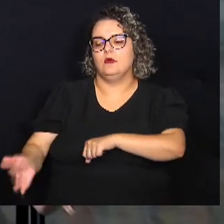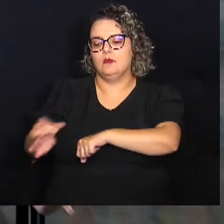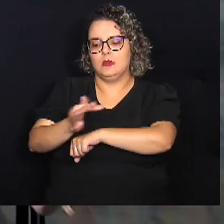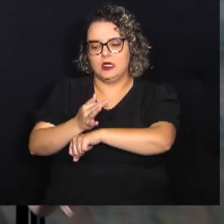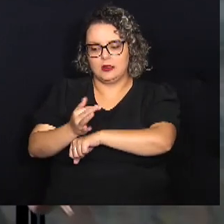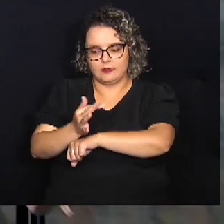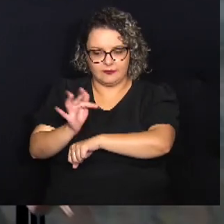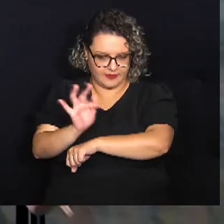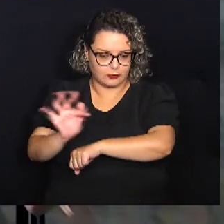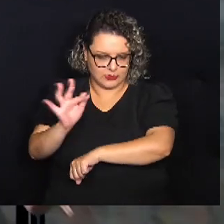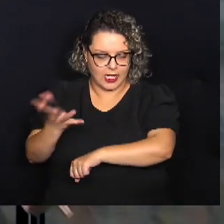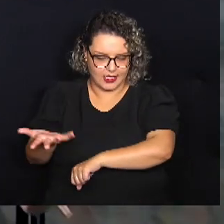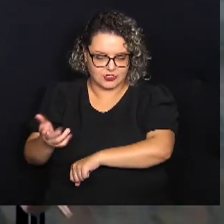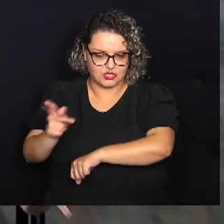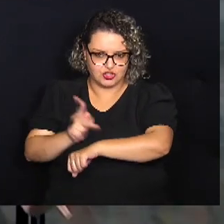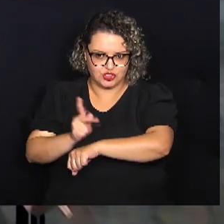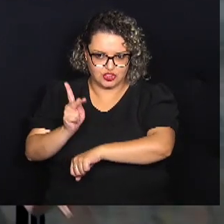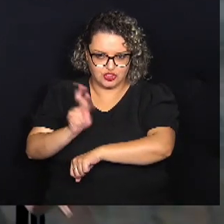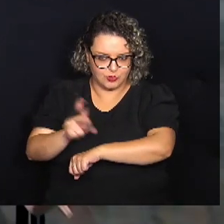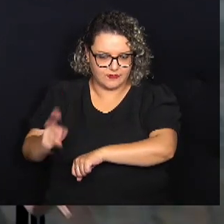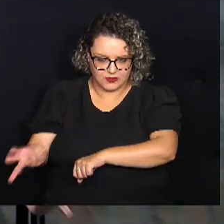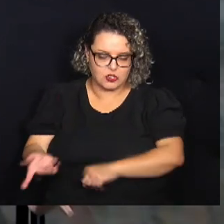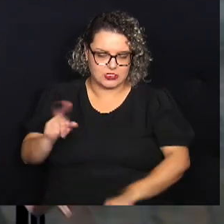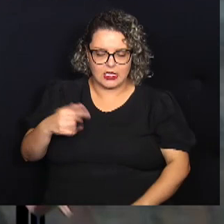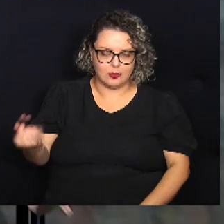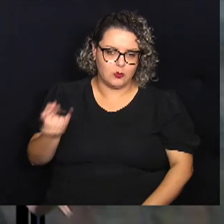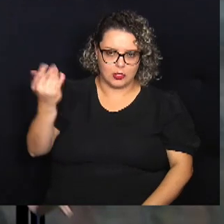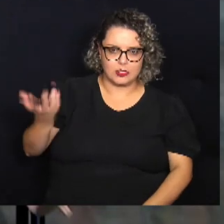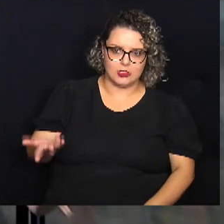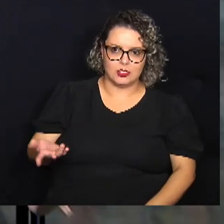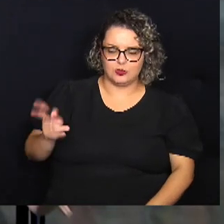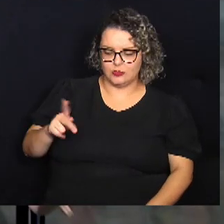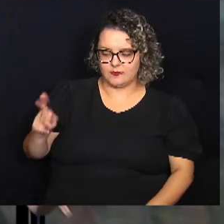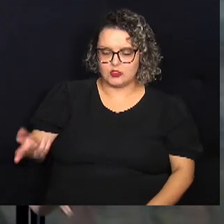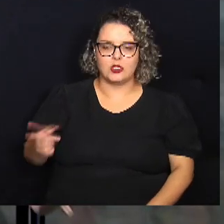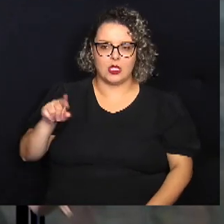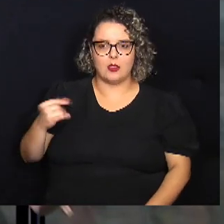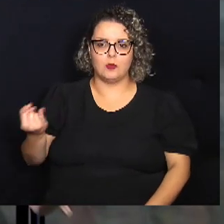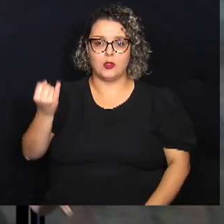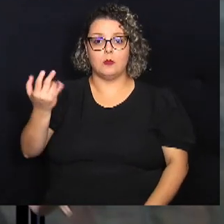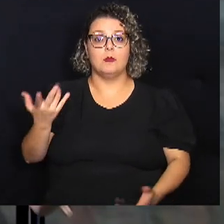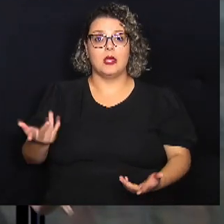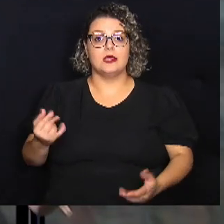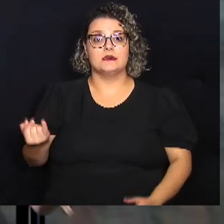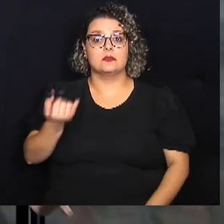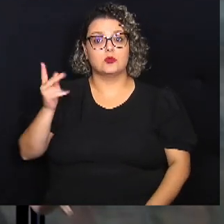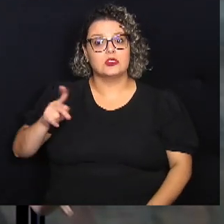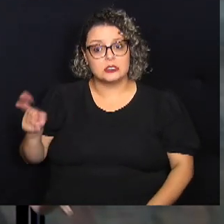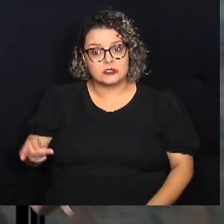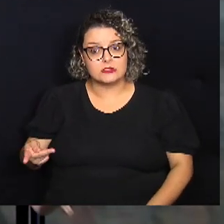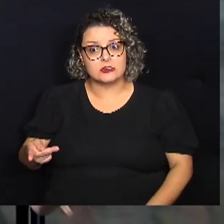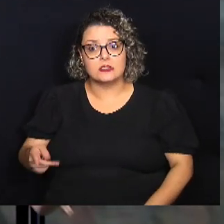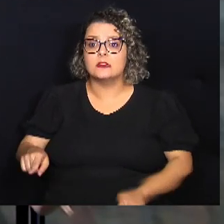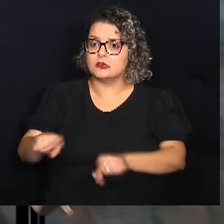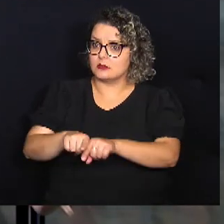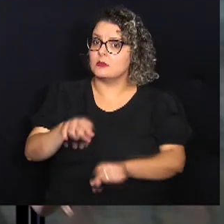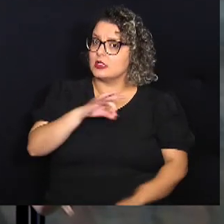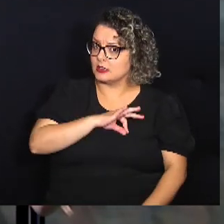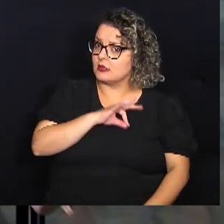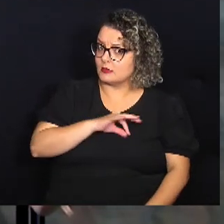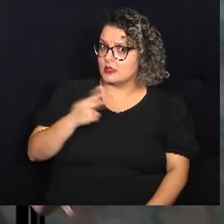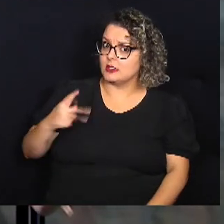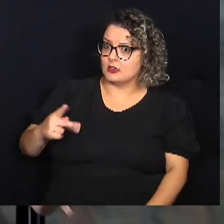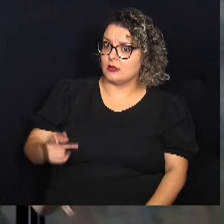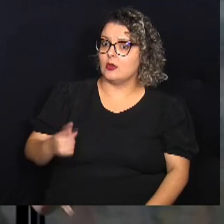mas também a importância que o professor tem do ponto de vista até mesmo da remuneração dele, né?